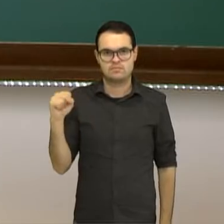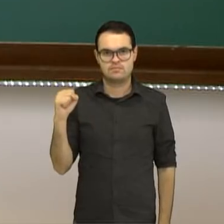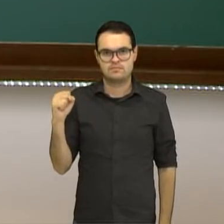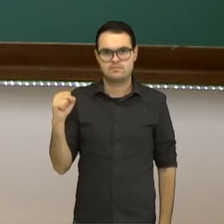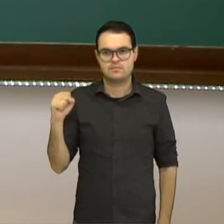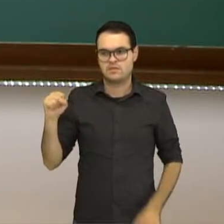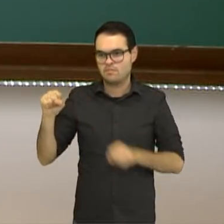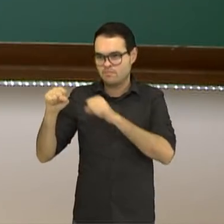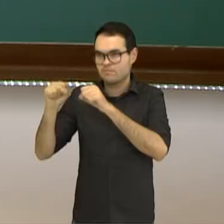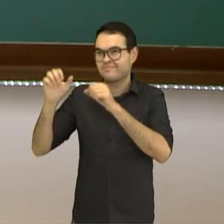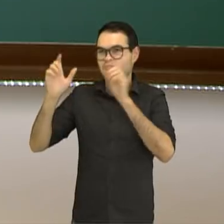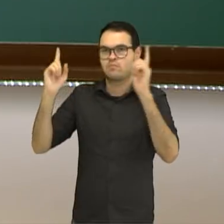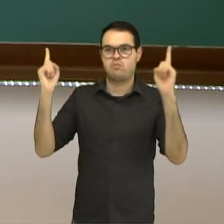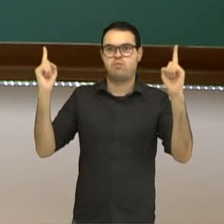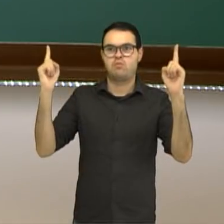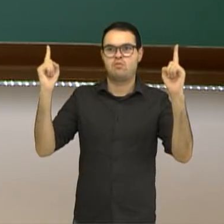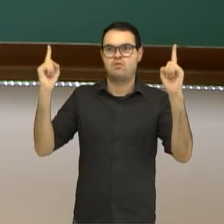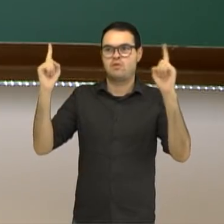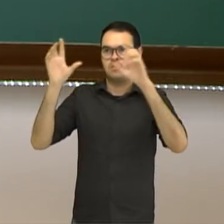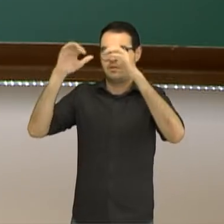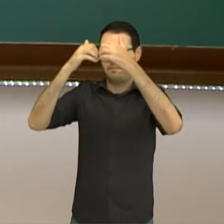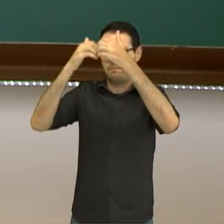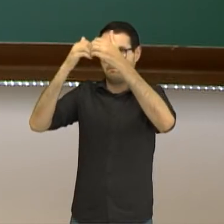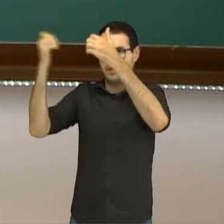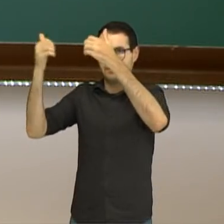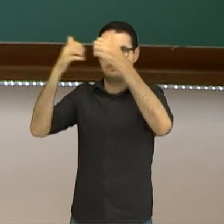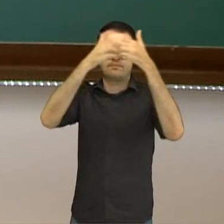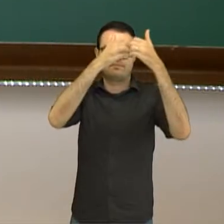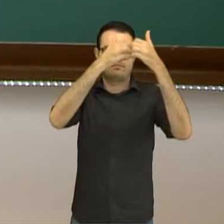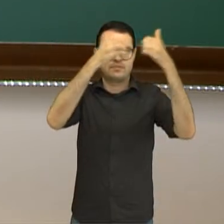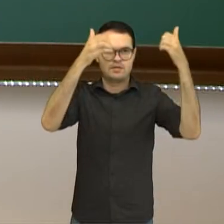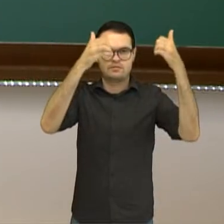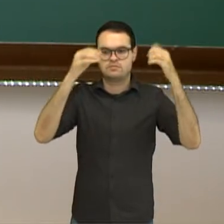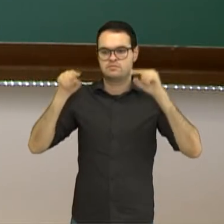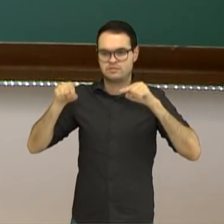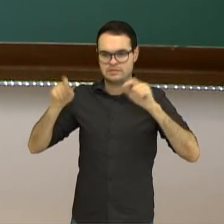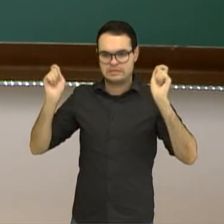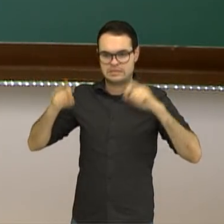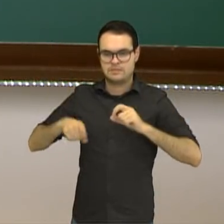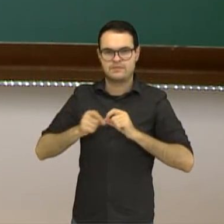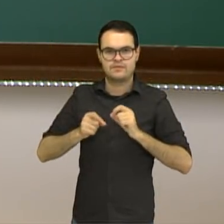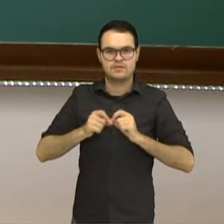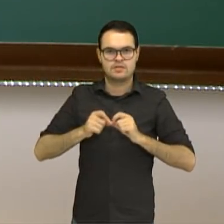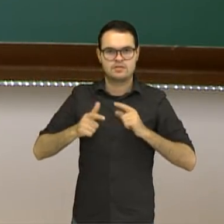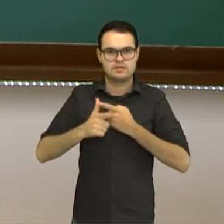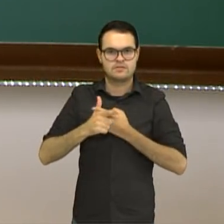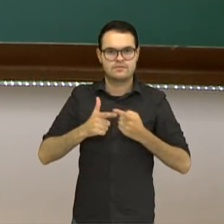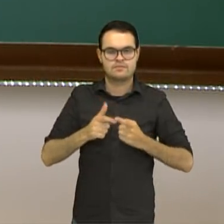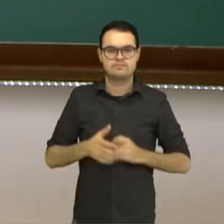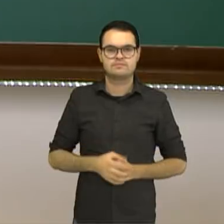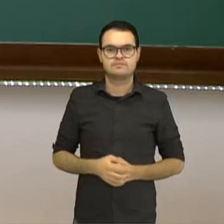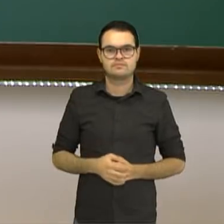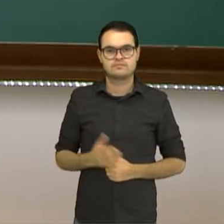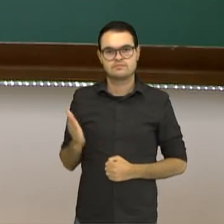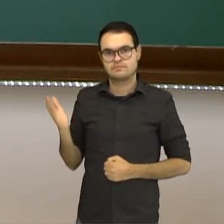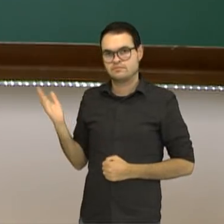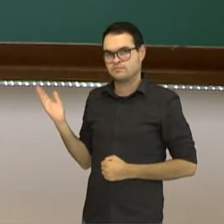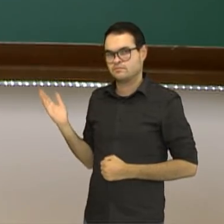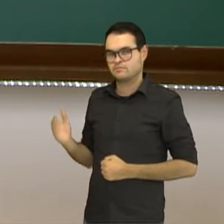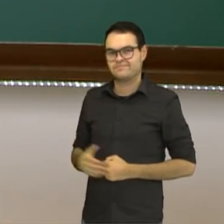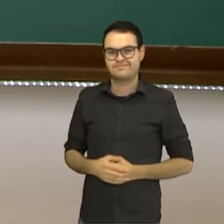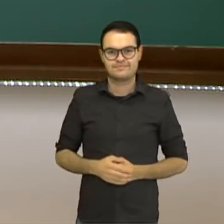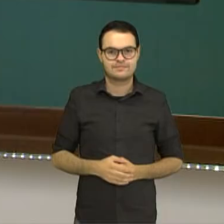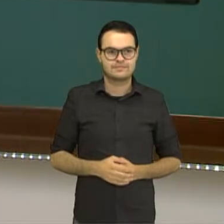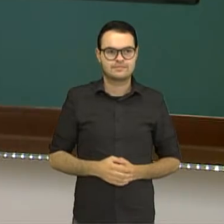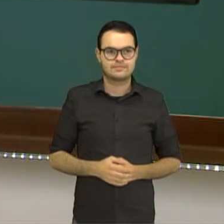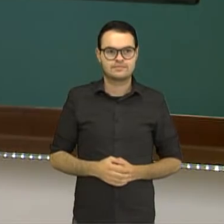eu decomponho o número para efetuar a divisão. Então, 360 mil dividido por 36 vai dar 10 mil.